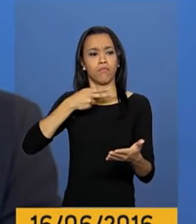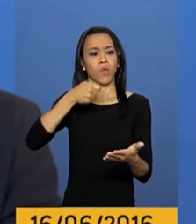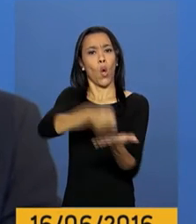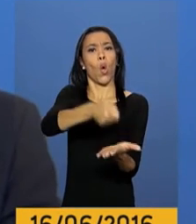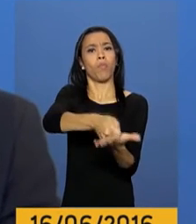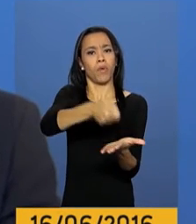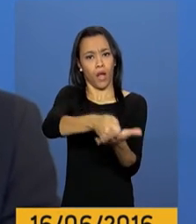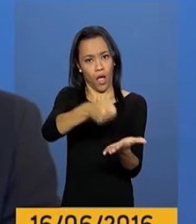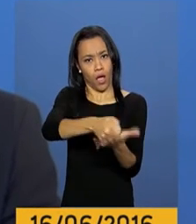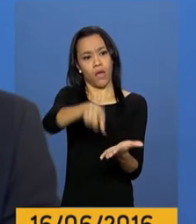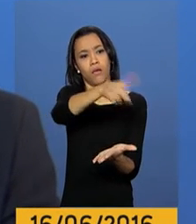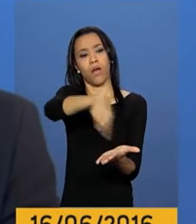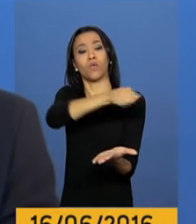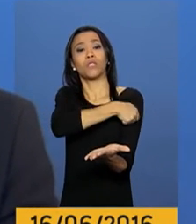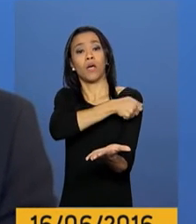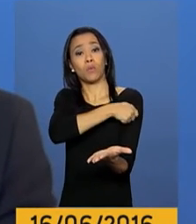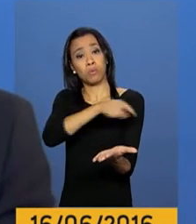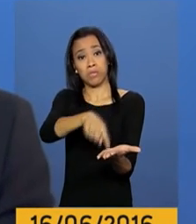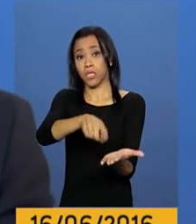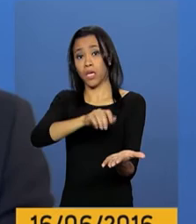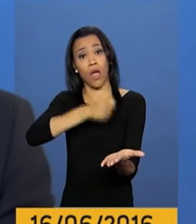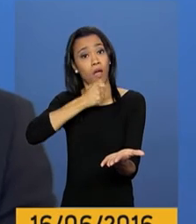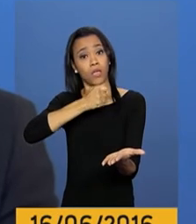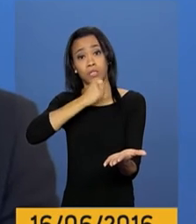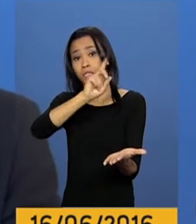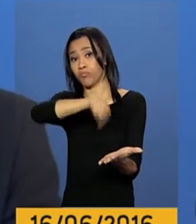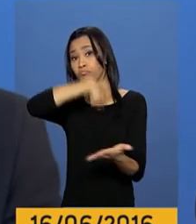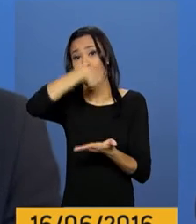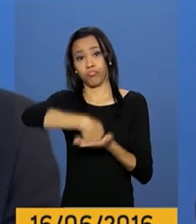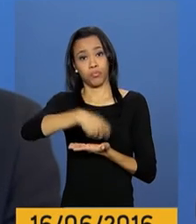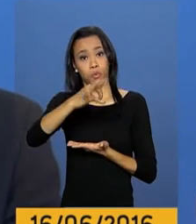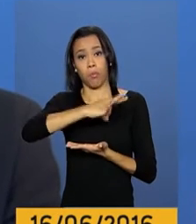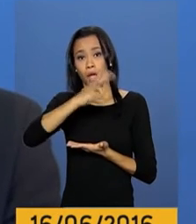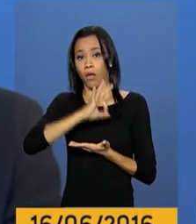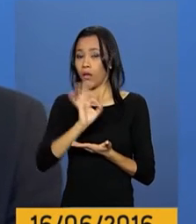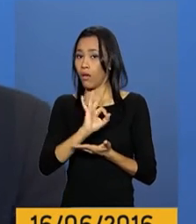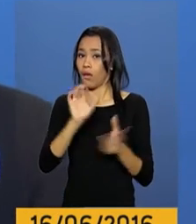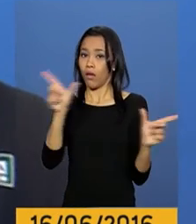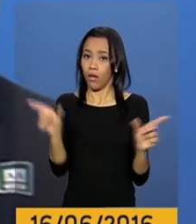de estudantes que eventualmente estejam inadimplentes com o FIES.